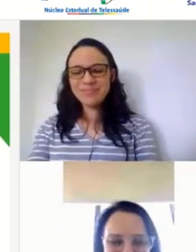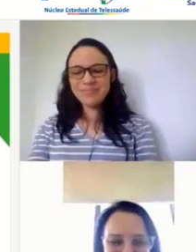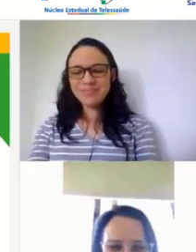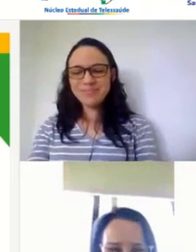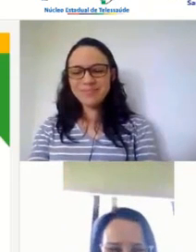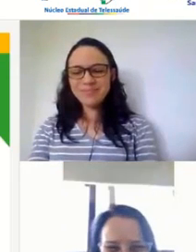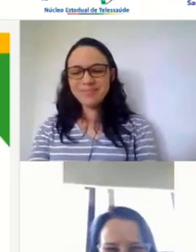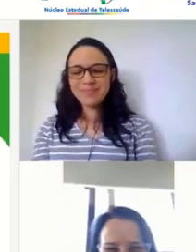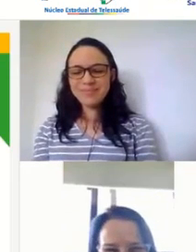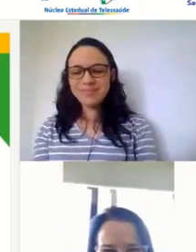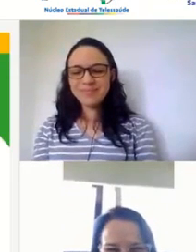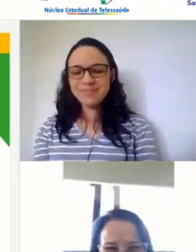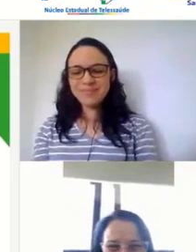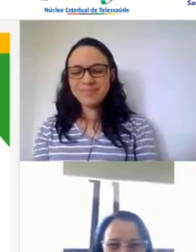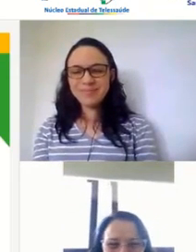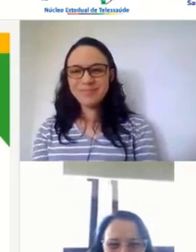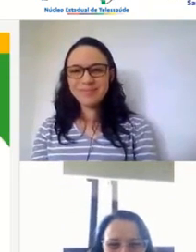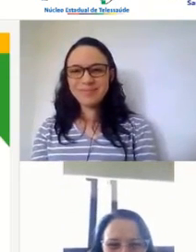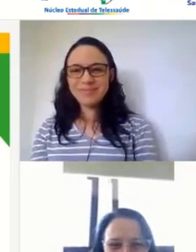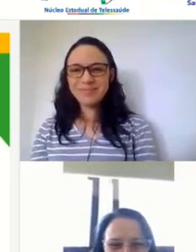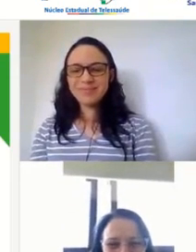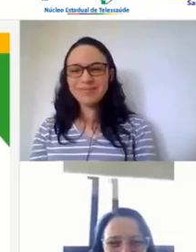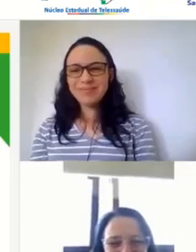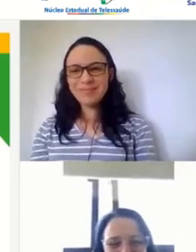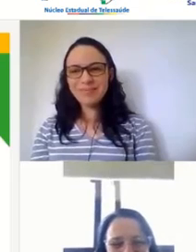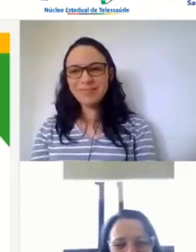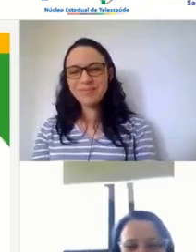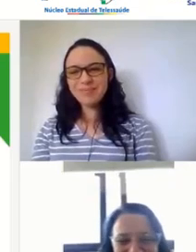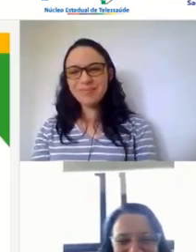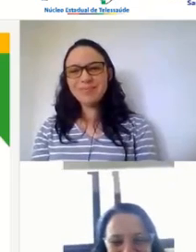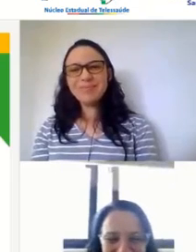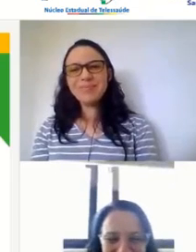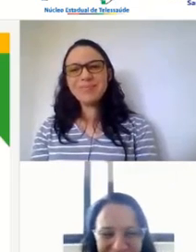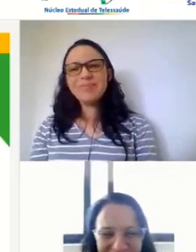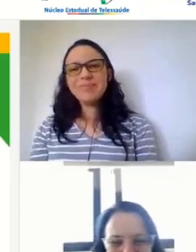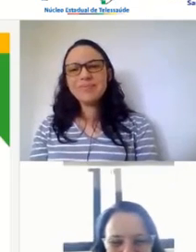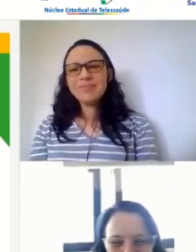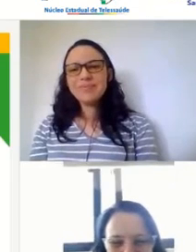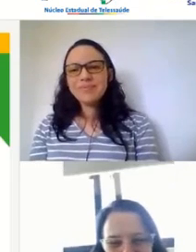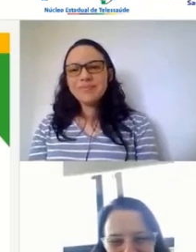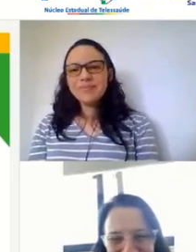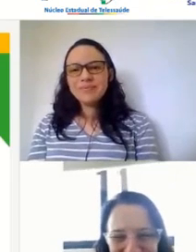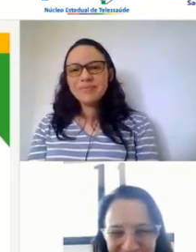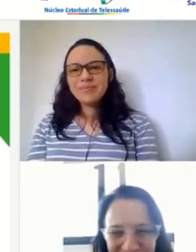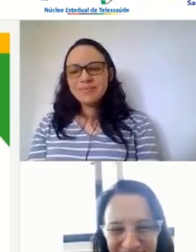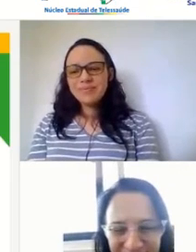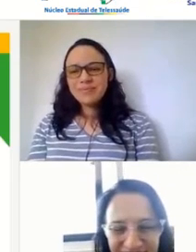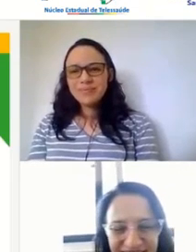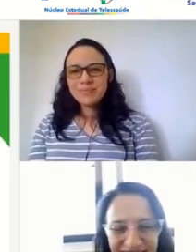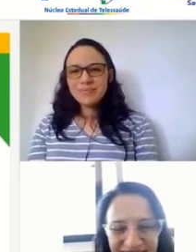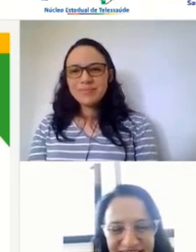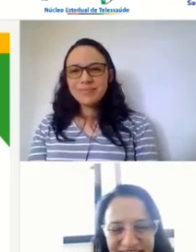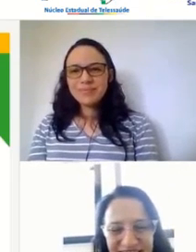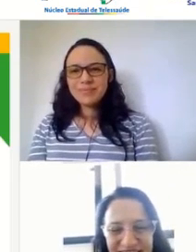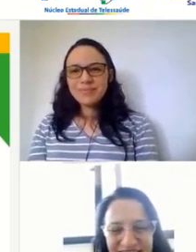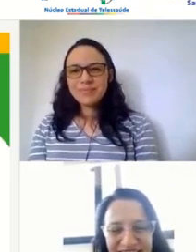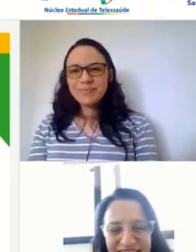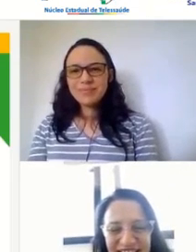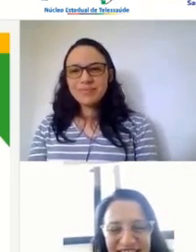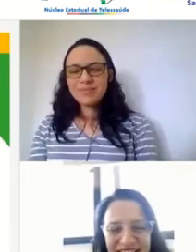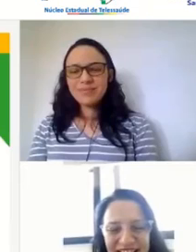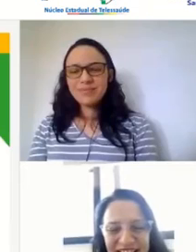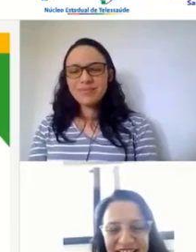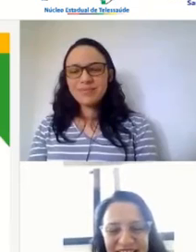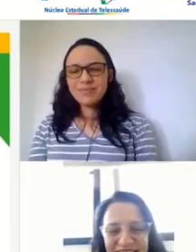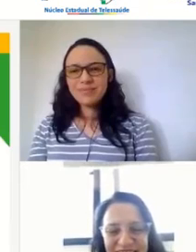né a professora márcia na câmera se sente à vontade não se não pode só falar mesmo agora